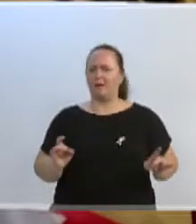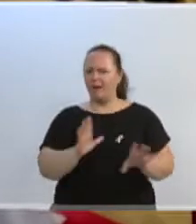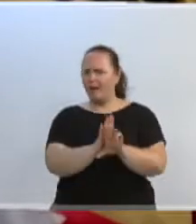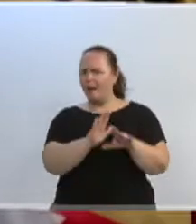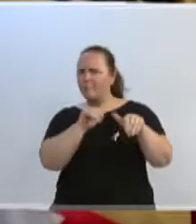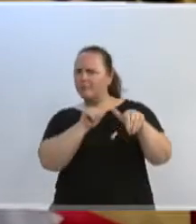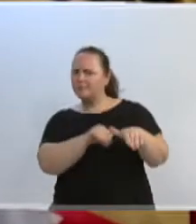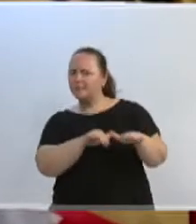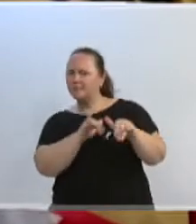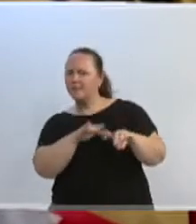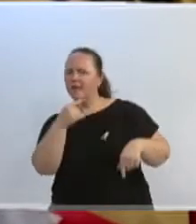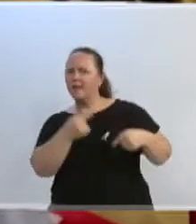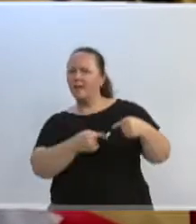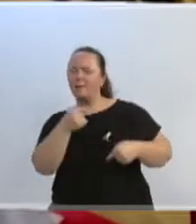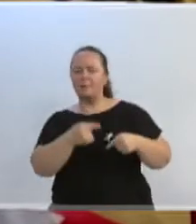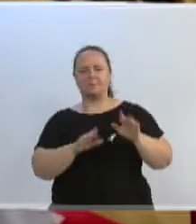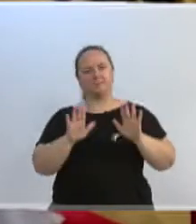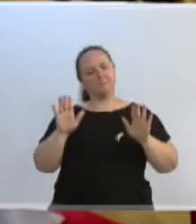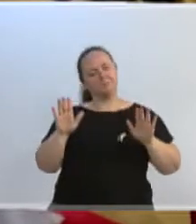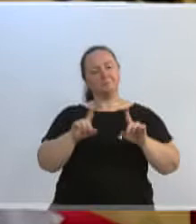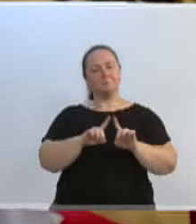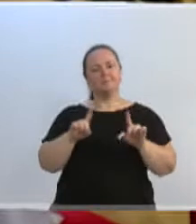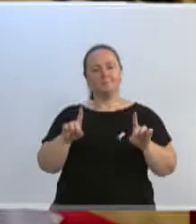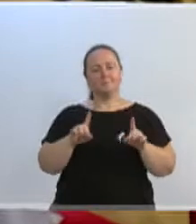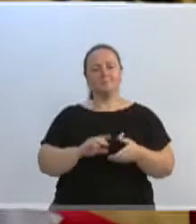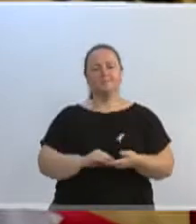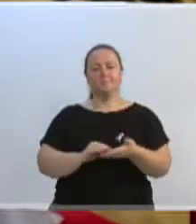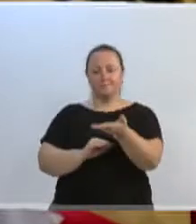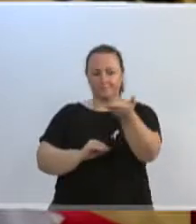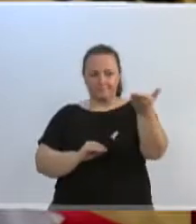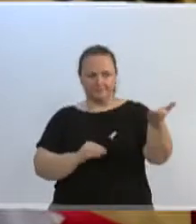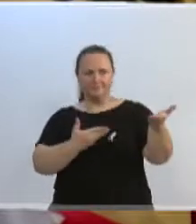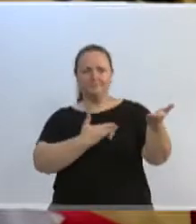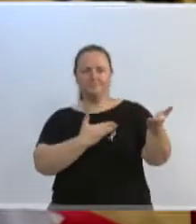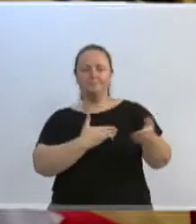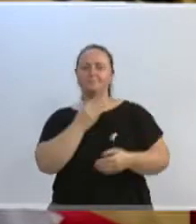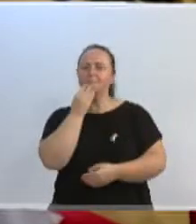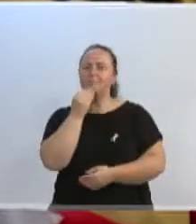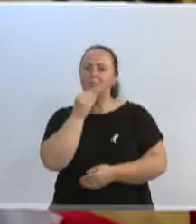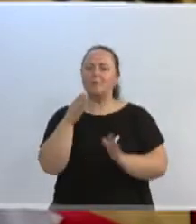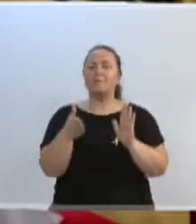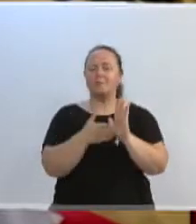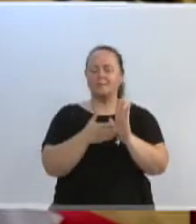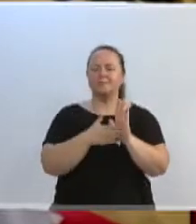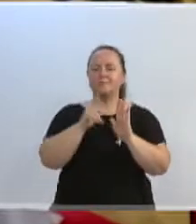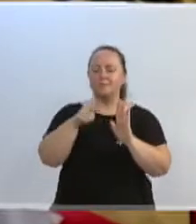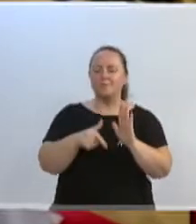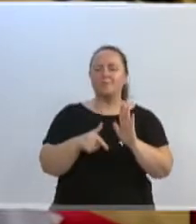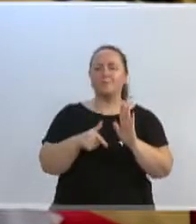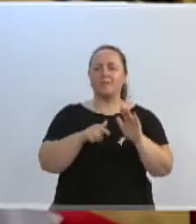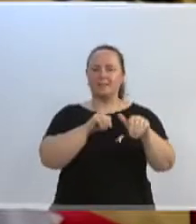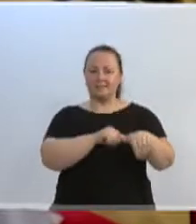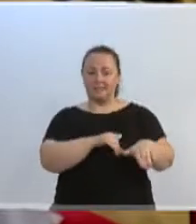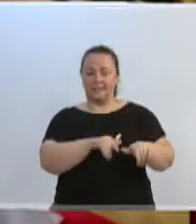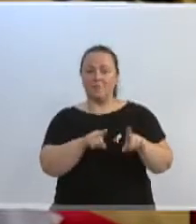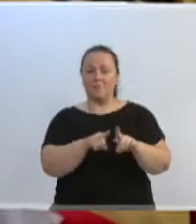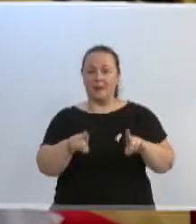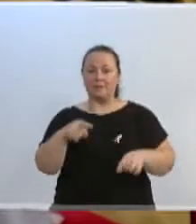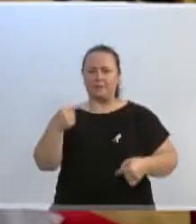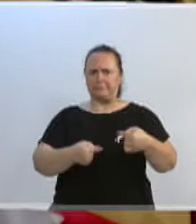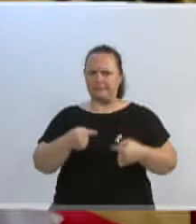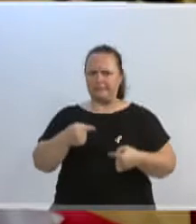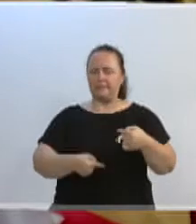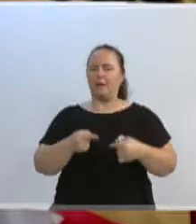Né? Apesar do colega vereador, meu amigo, o vereador Bruno, ter proposto o Setembro Branco, a gente sabe que essa discussão vai longe.